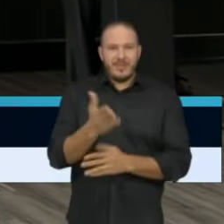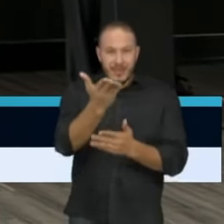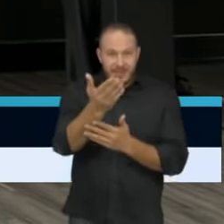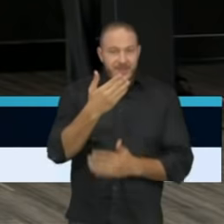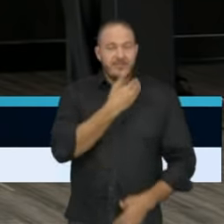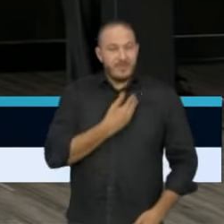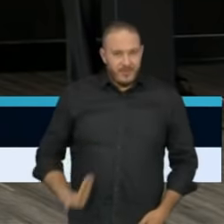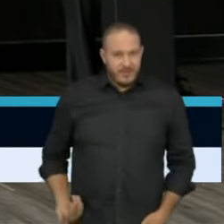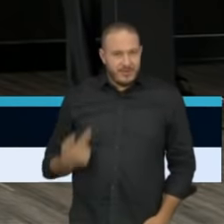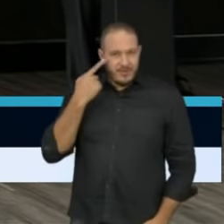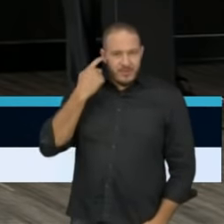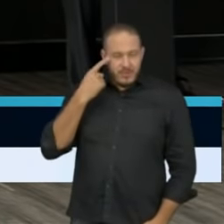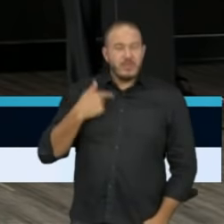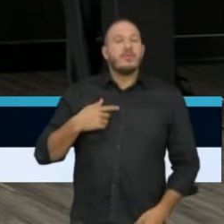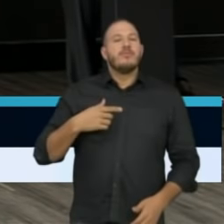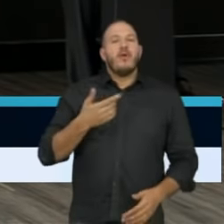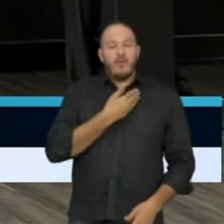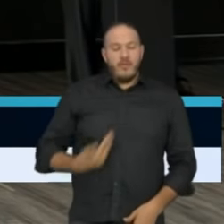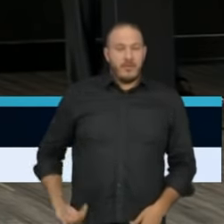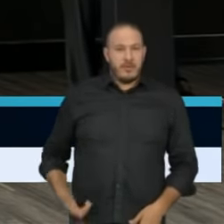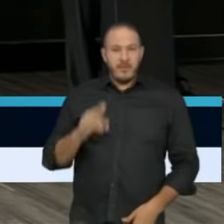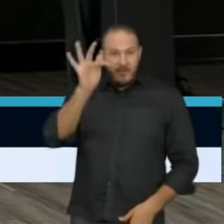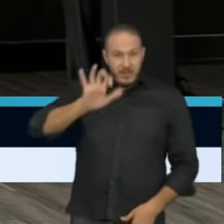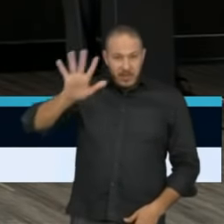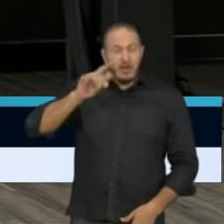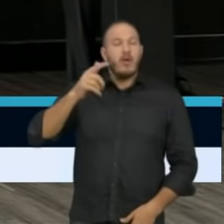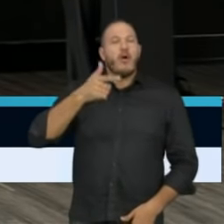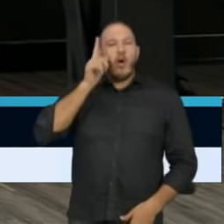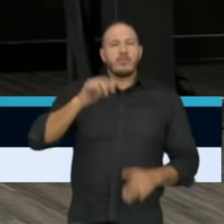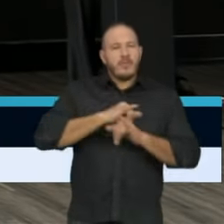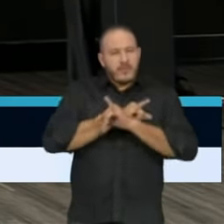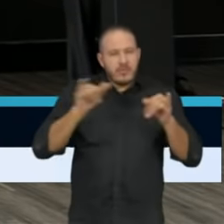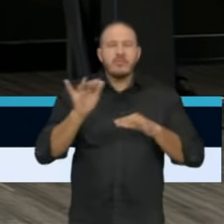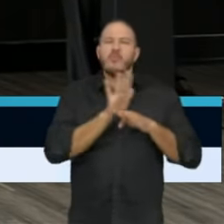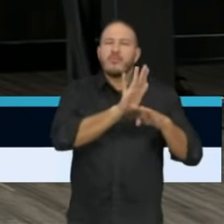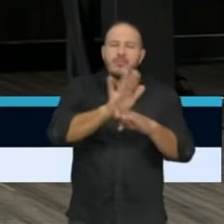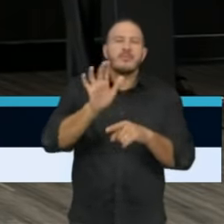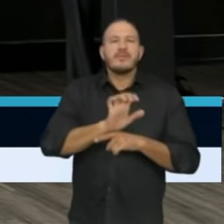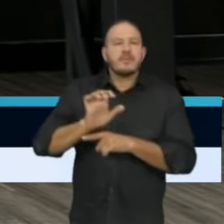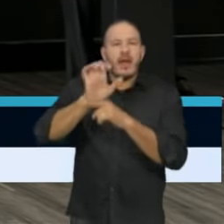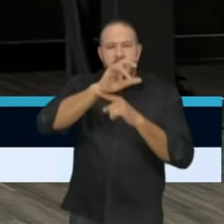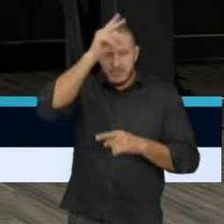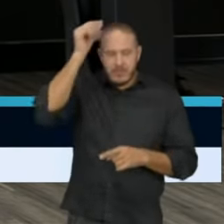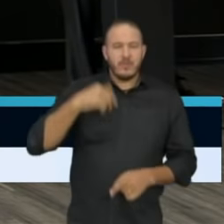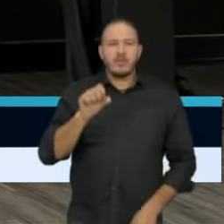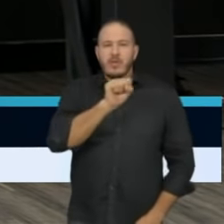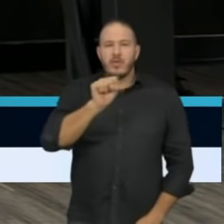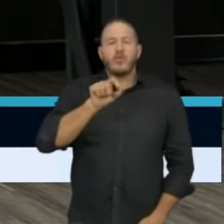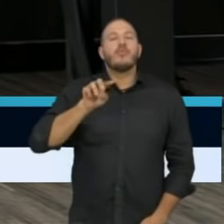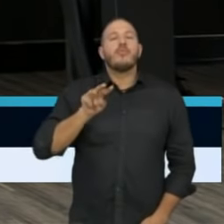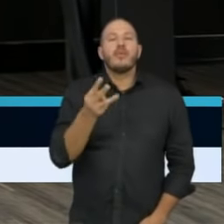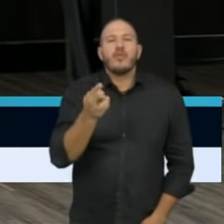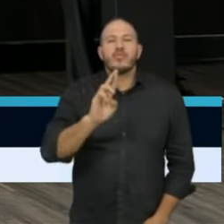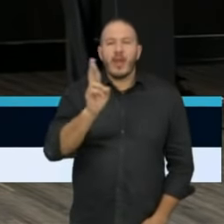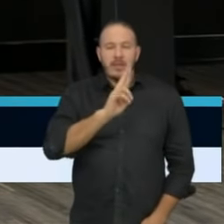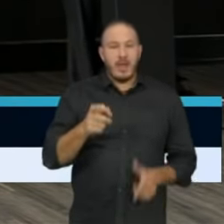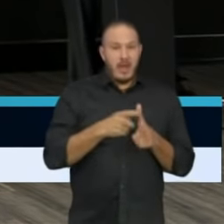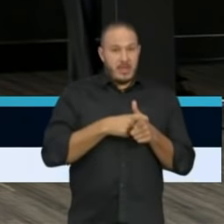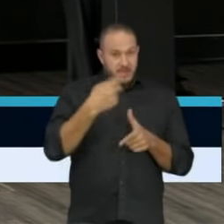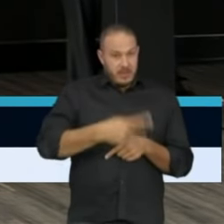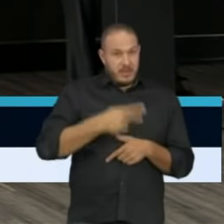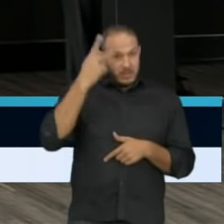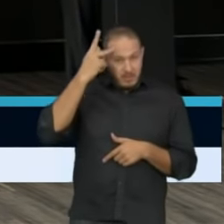O governo federal anunciou ontem um pacote de auxílio a estados e municípios no valor de R$88 bilhões. A dívida de São Paulo com a